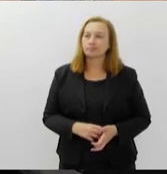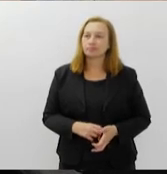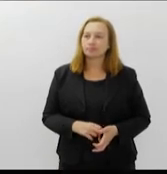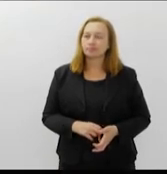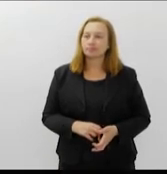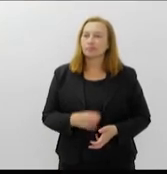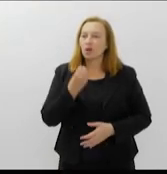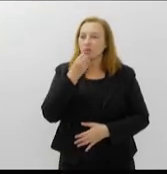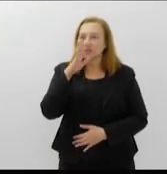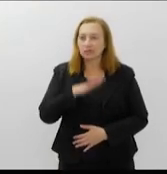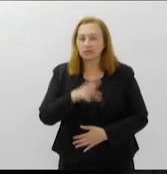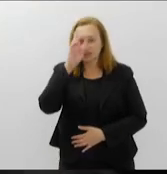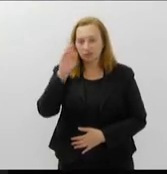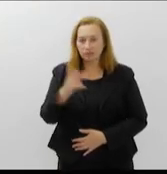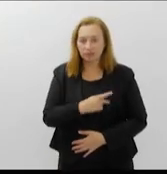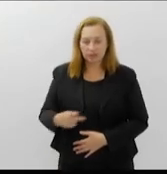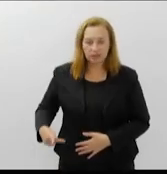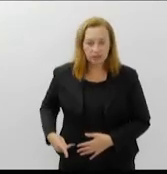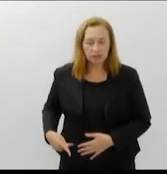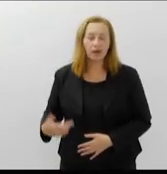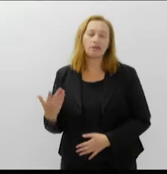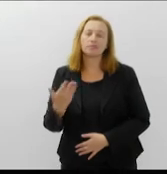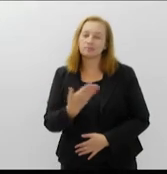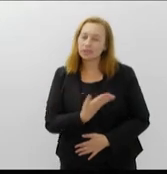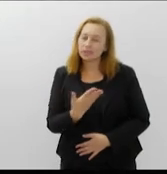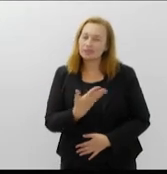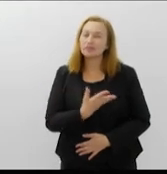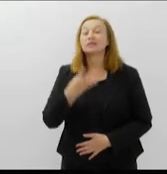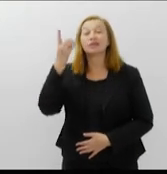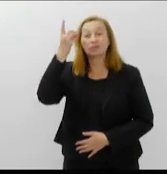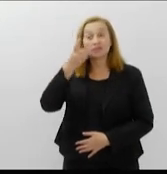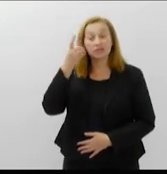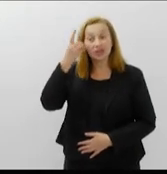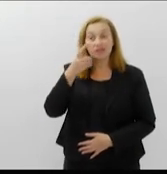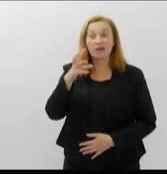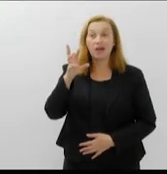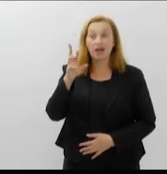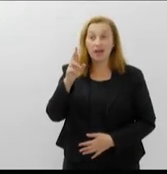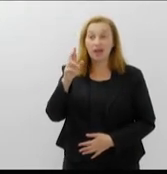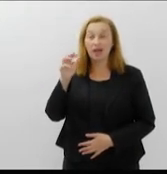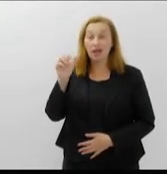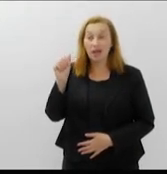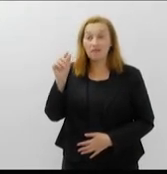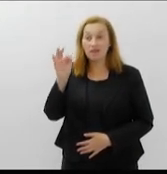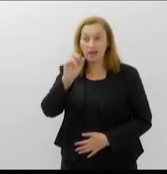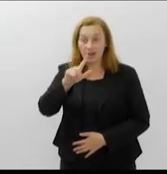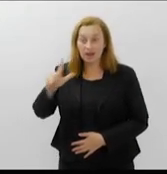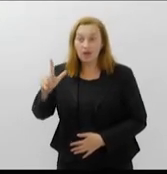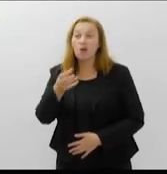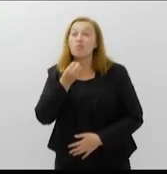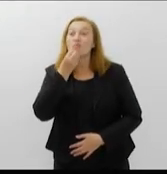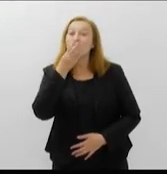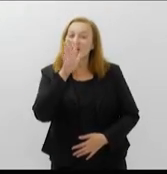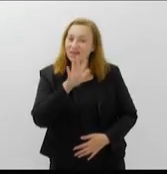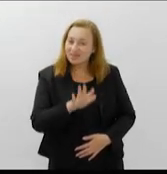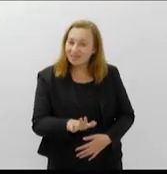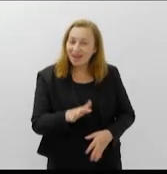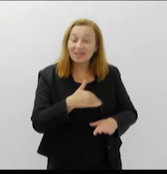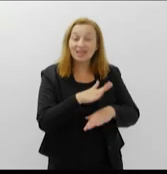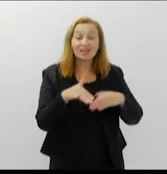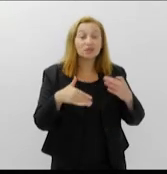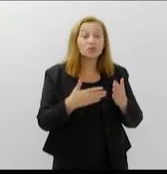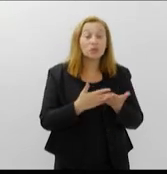Boa tarde, senhor presidente, nobre amigo, deputado Rafael Nobre. Boa tarde a todos